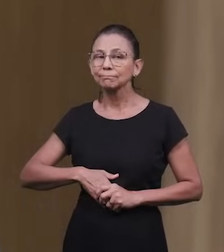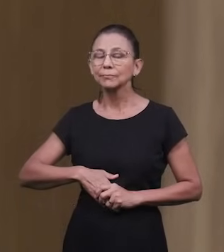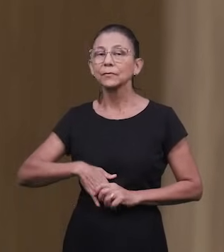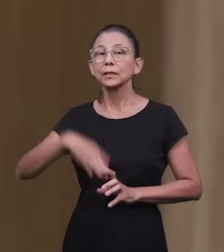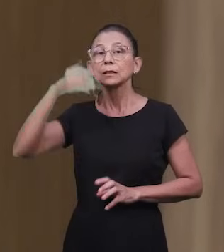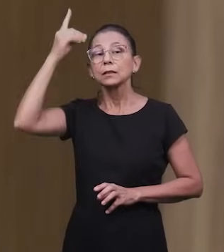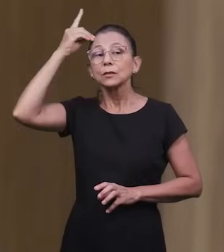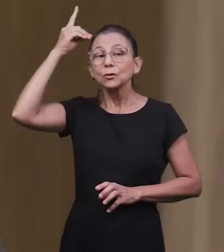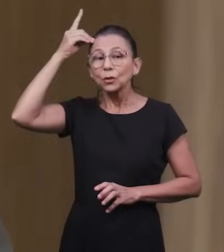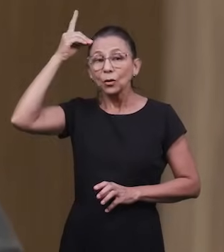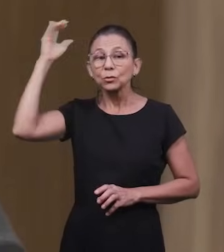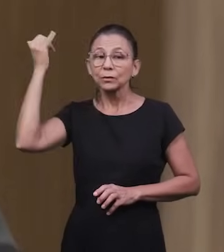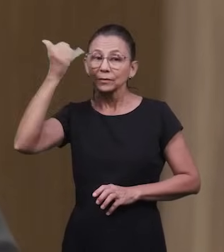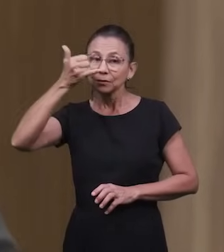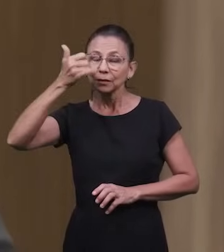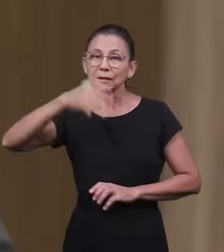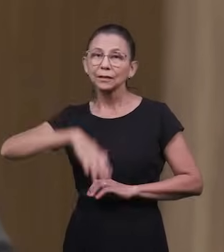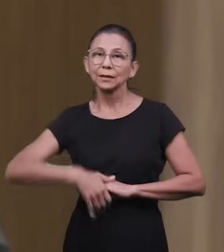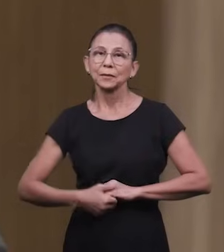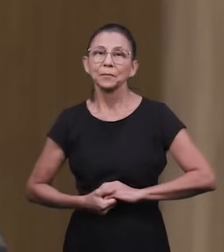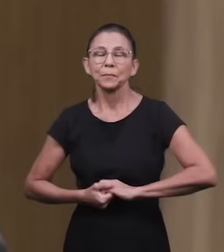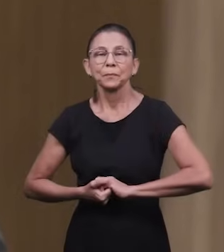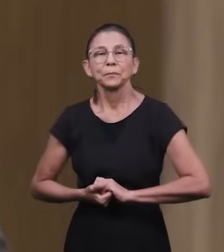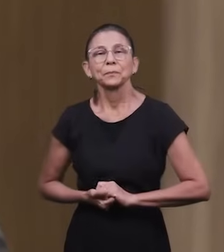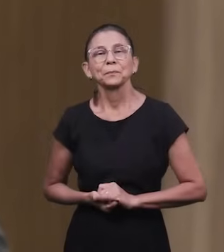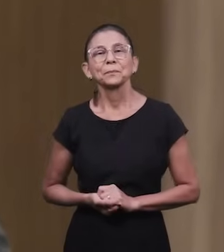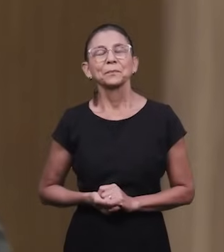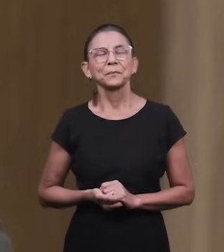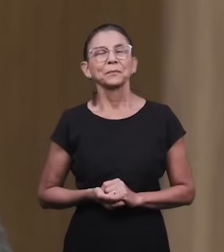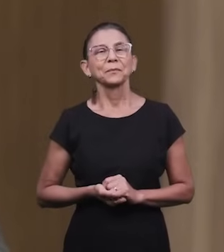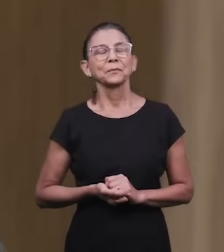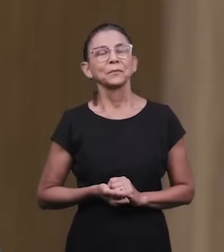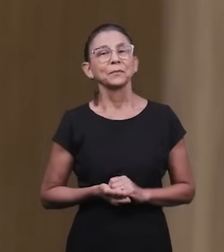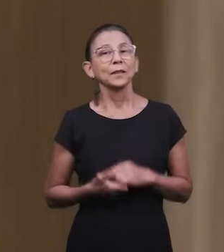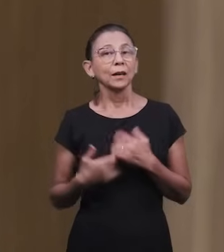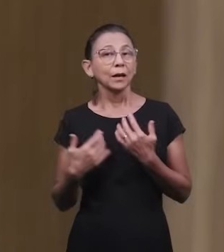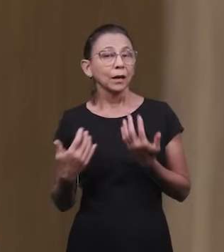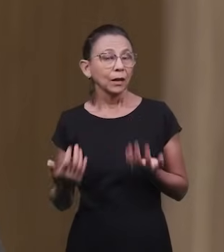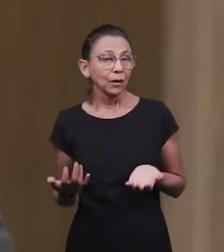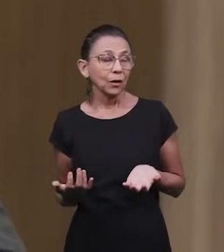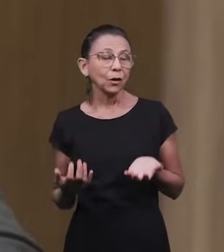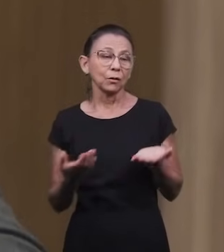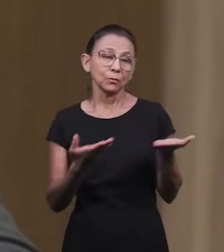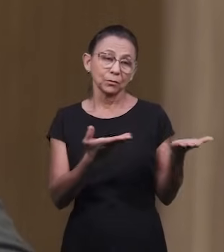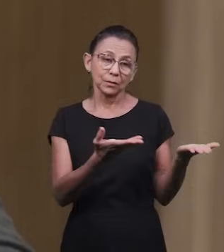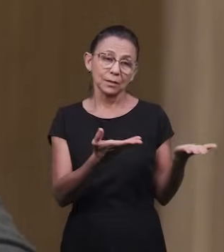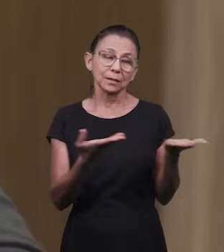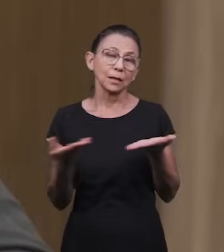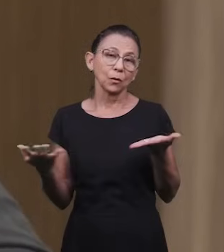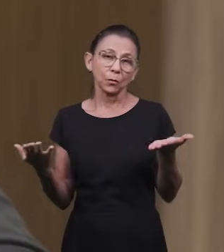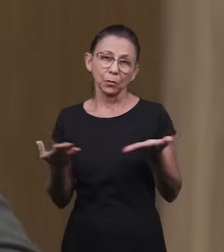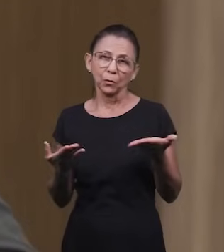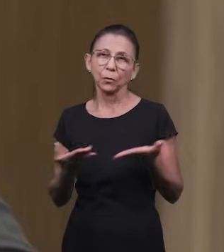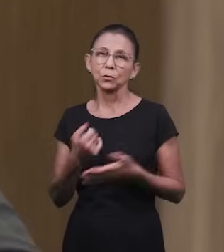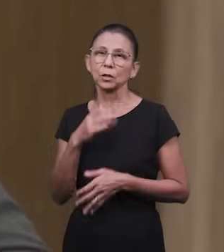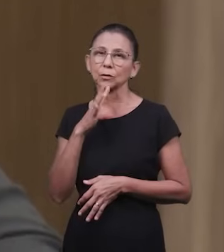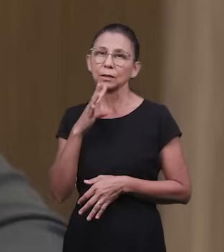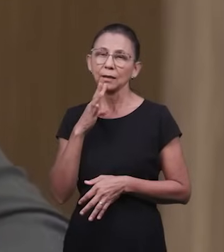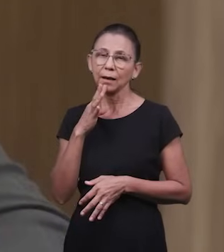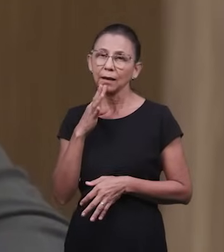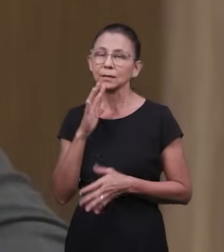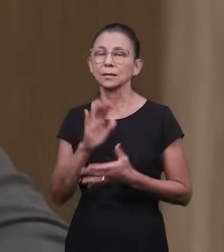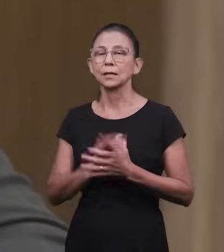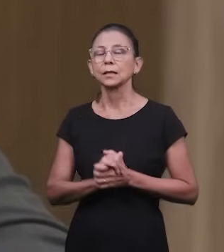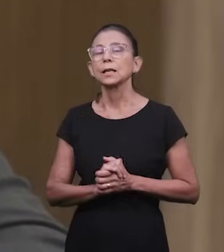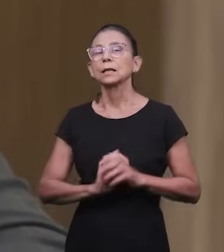operar na sua vida. E aí eu faço um convite, eu falo assim, olha, já que você conheceu hoje, está aqui conosco,